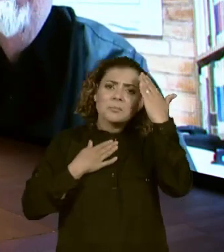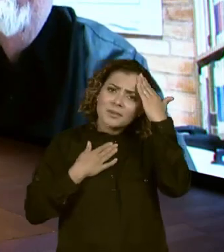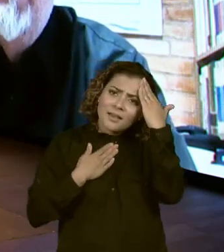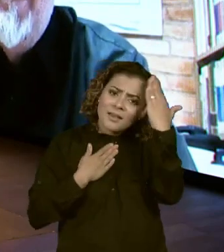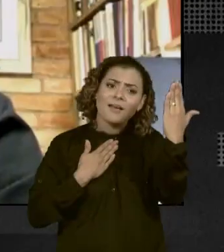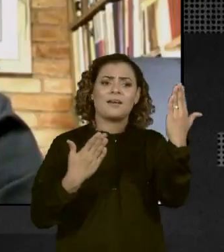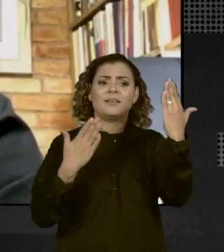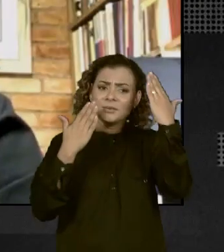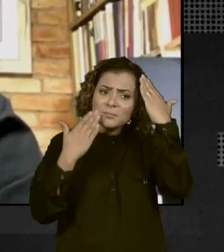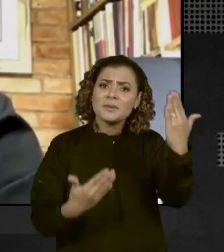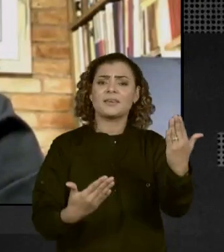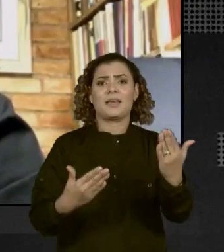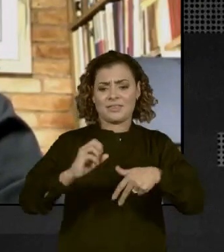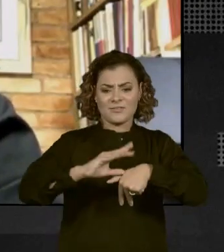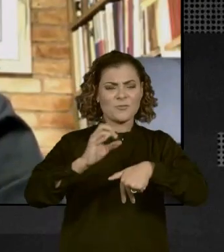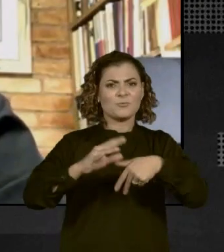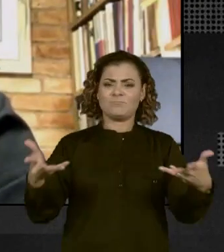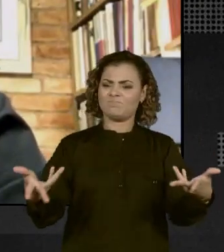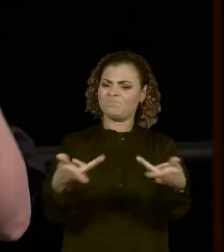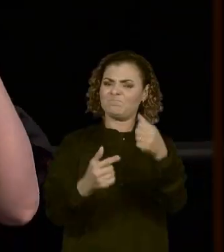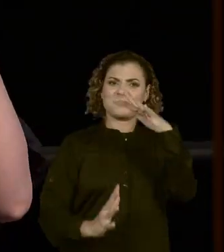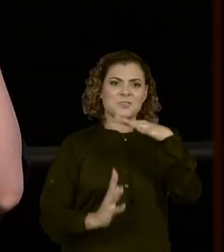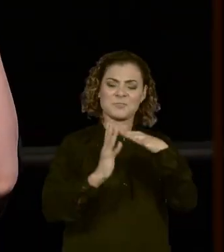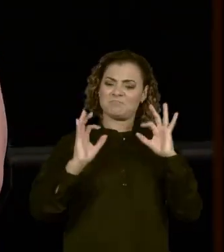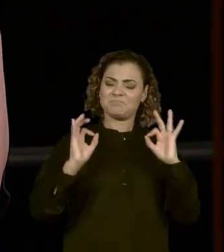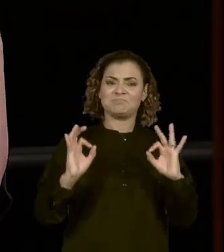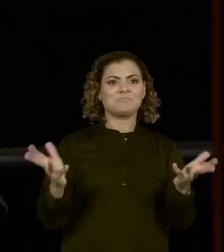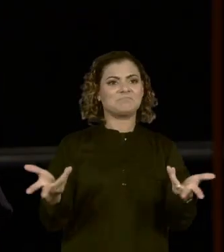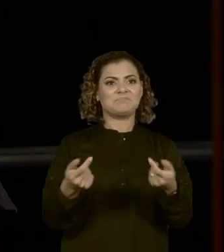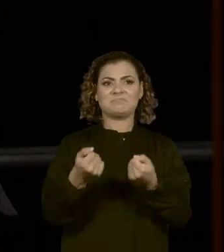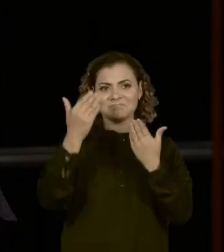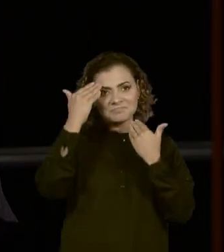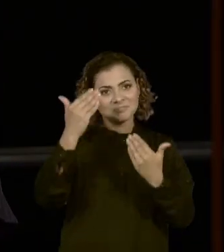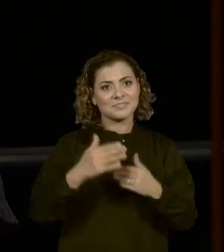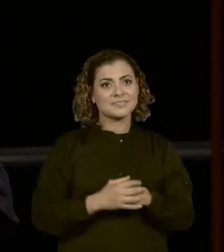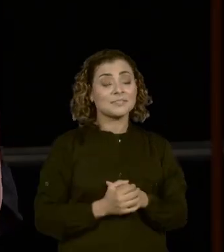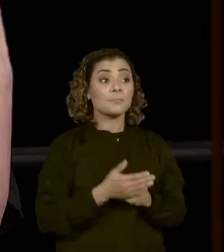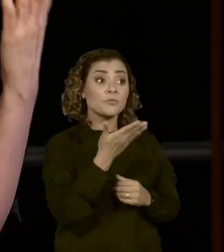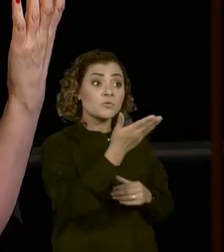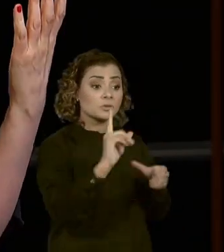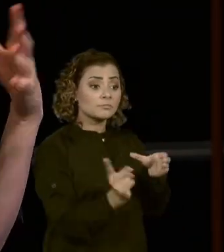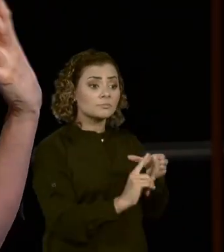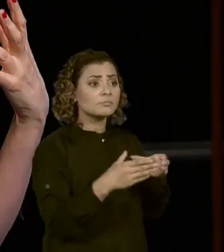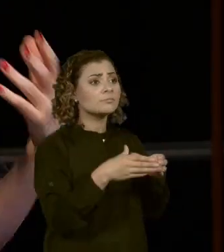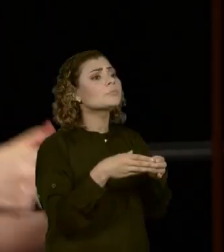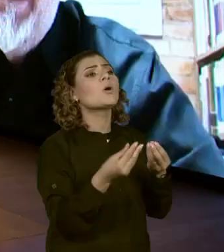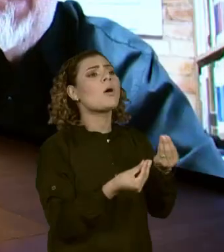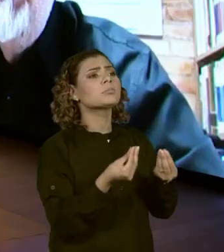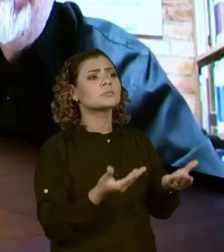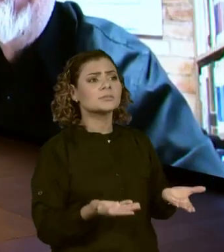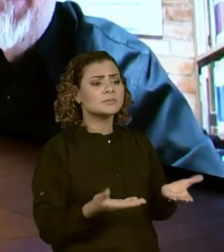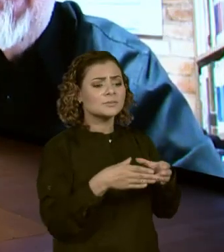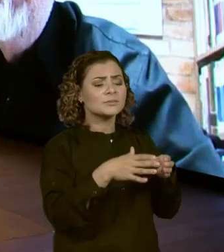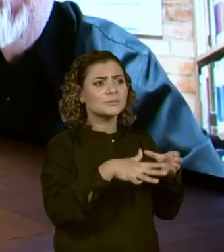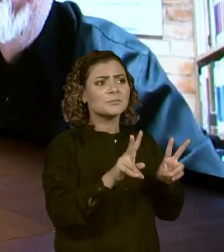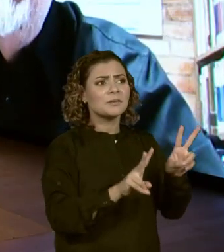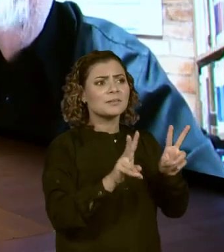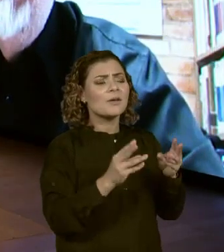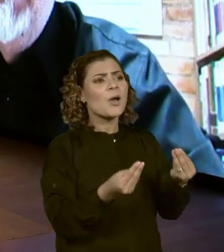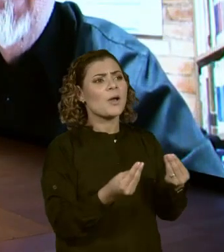conseguiram montar em tão curtinho tempo a historinha toda, com fotos lindas, e lembrou geral do filme.